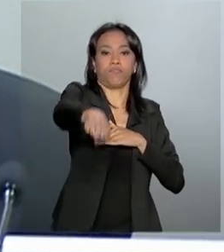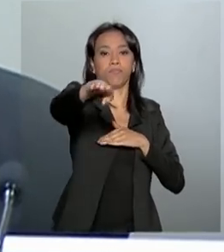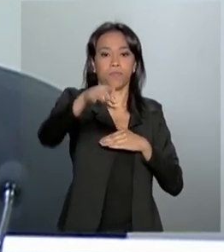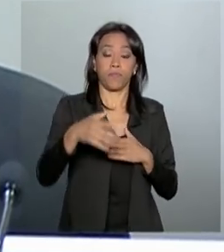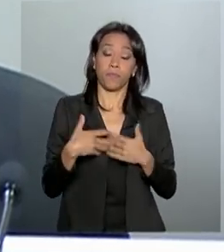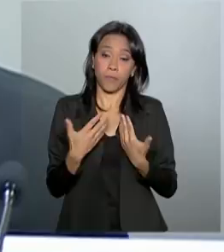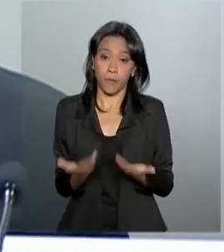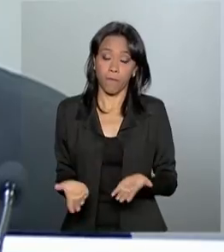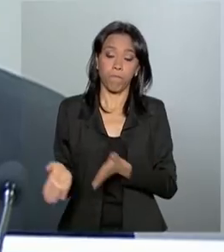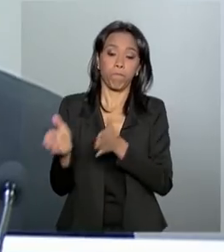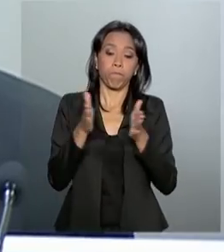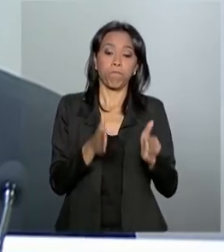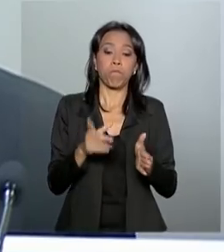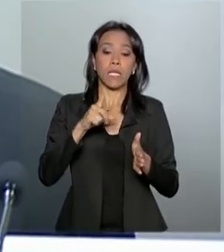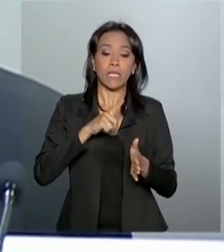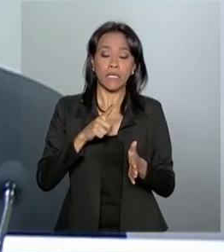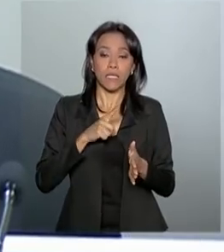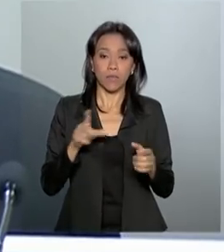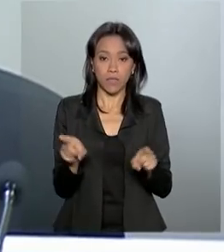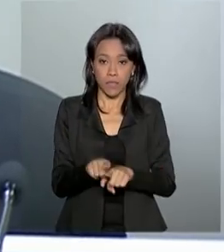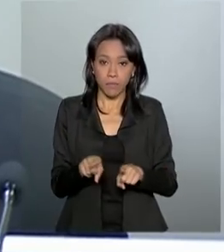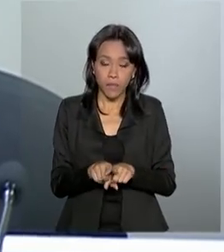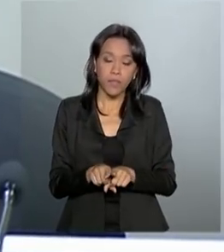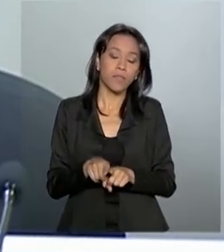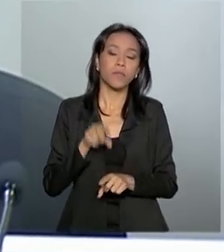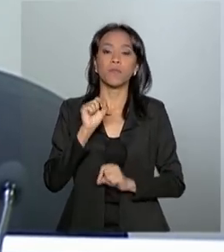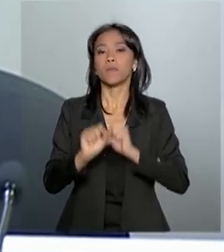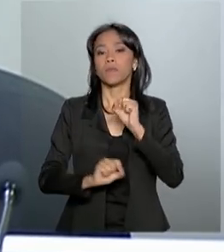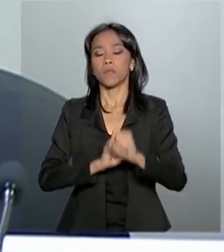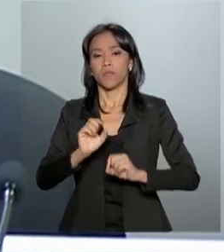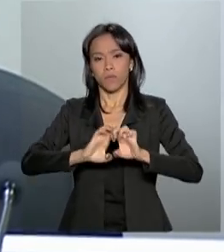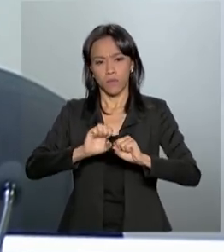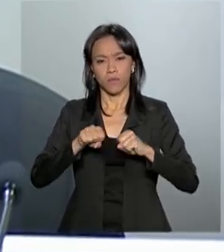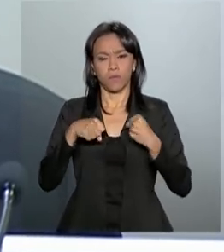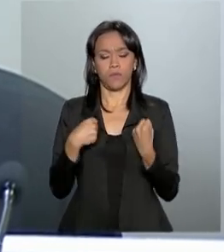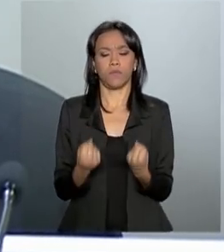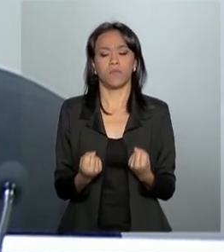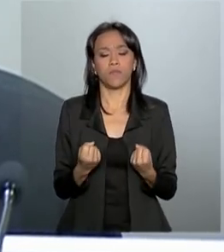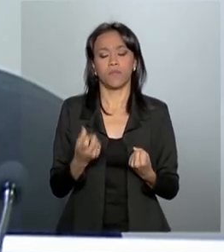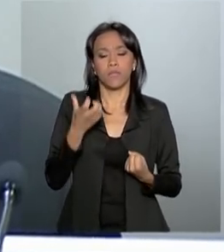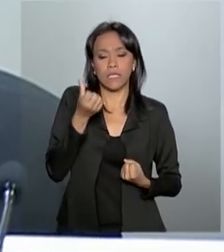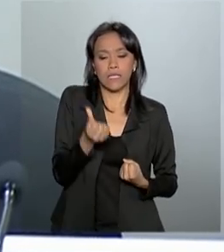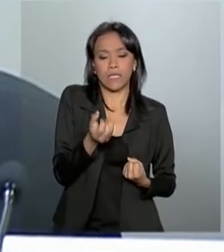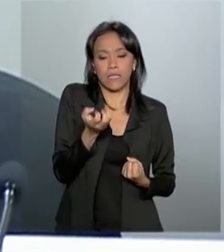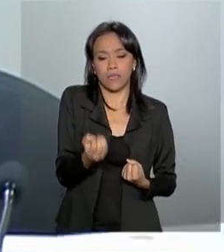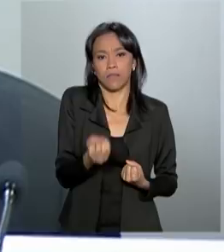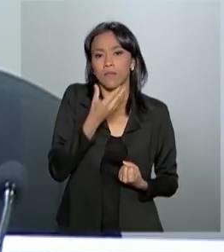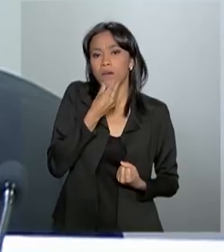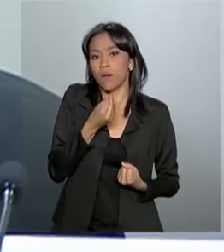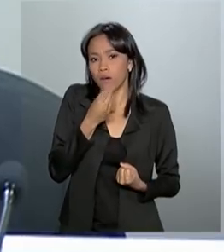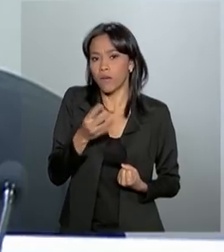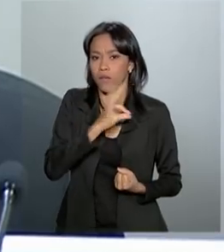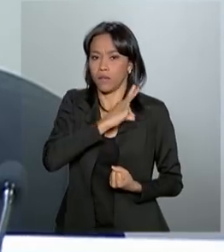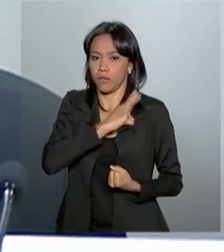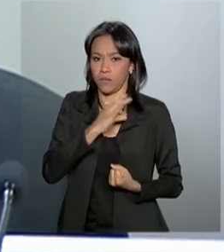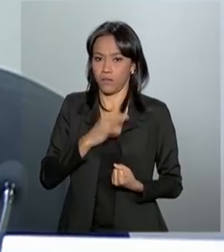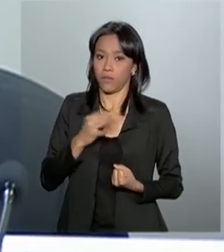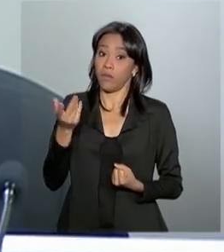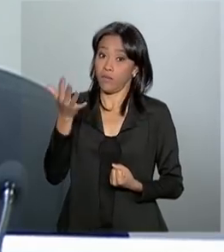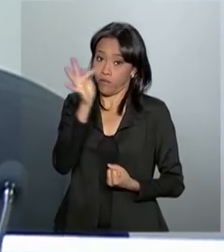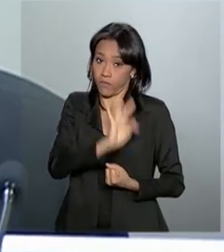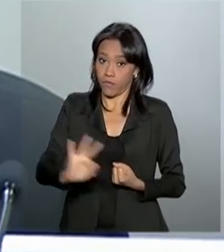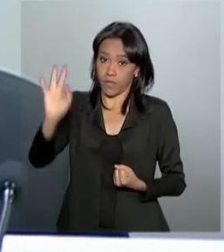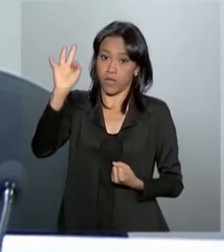Nós temos aqui a previsão de um esforço de pelo menos 60 homens da Polícia Federal atuando